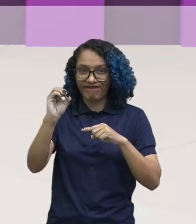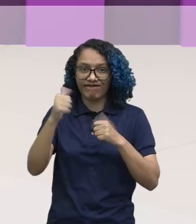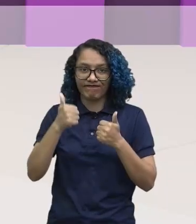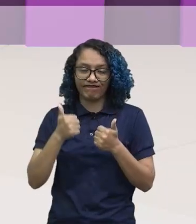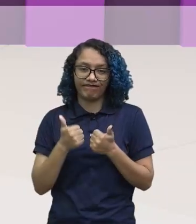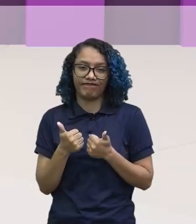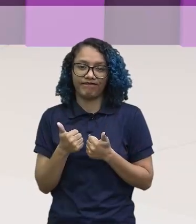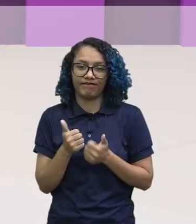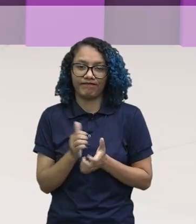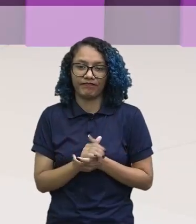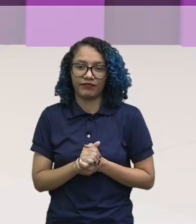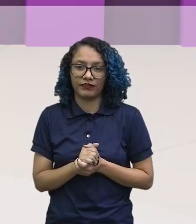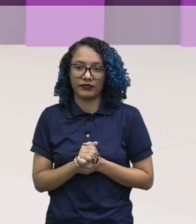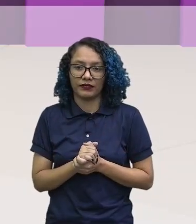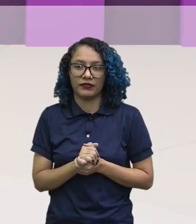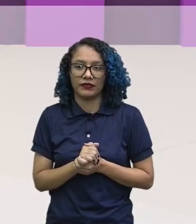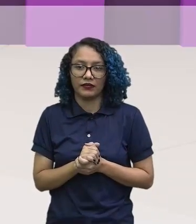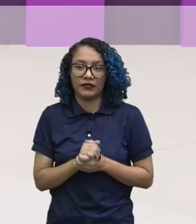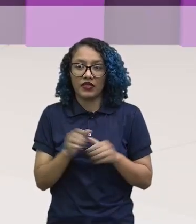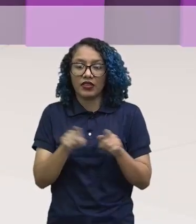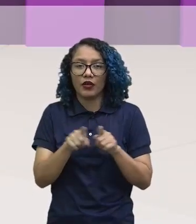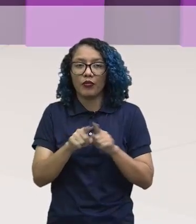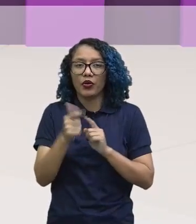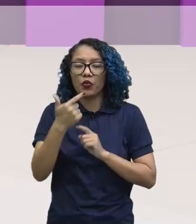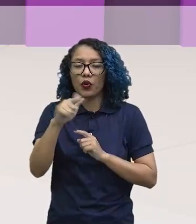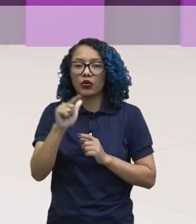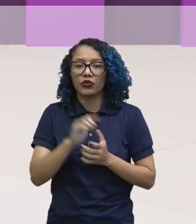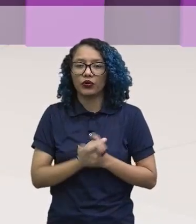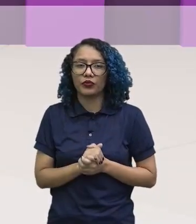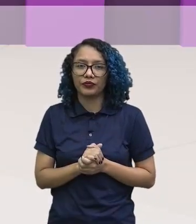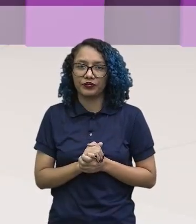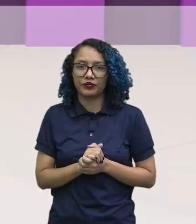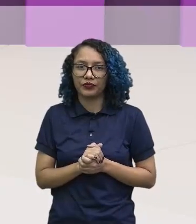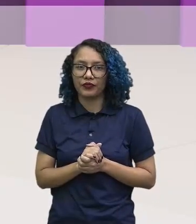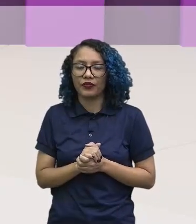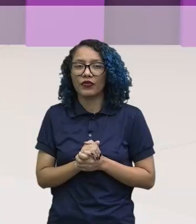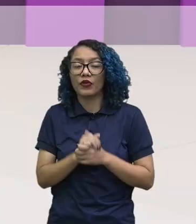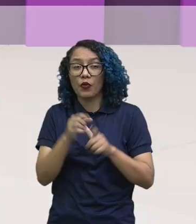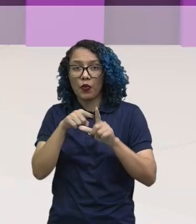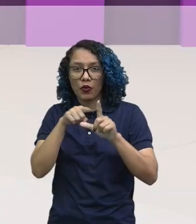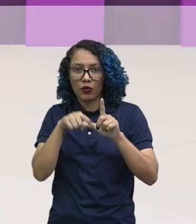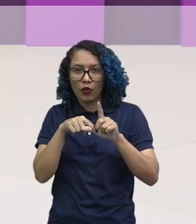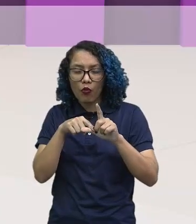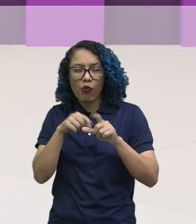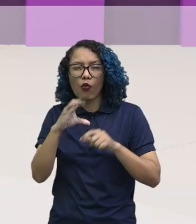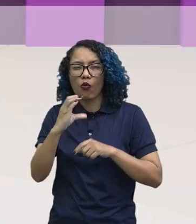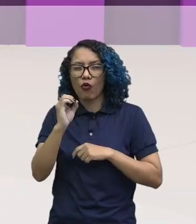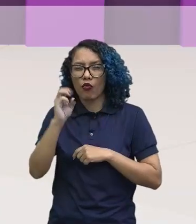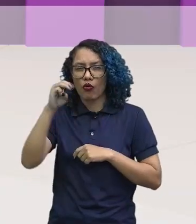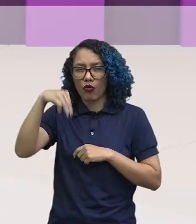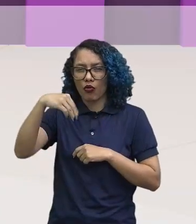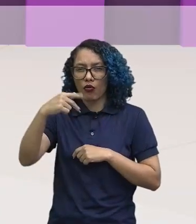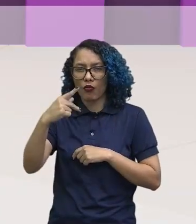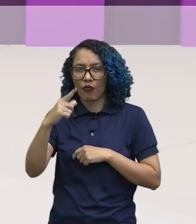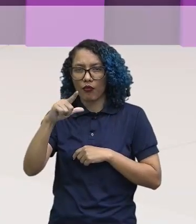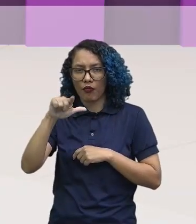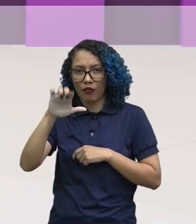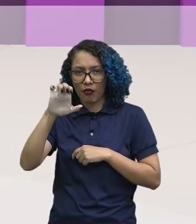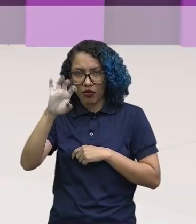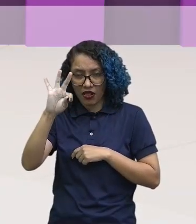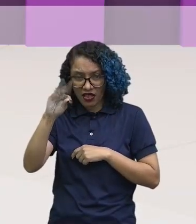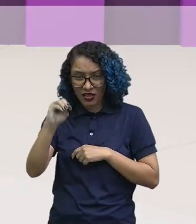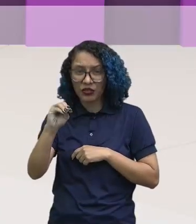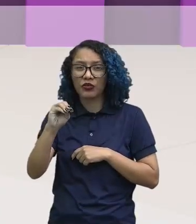bom? Aí tem o ângulo ainda que é o ângulo completo, tá bom? Que é o que nós vamos chamar, que